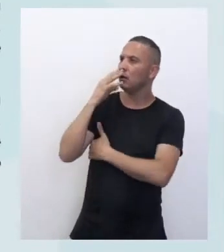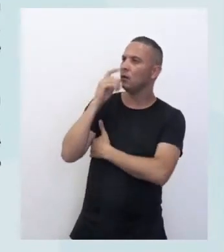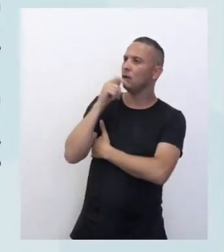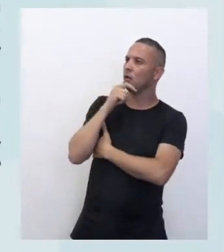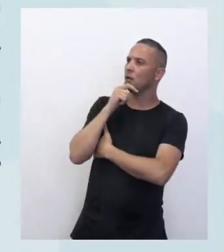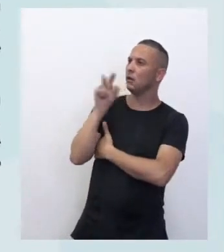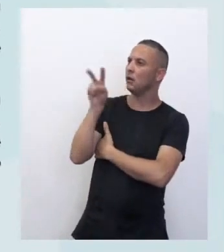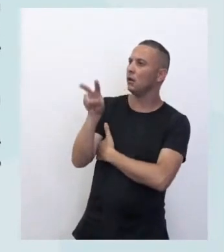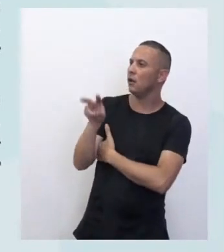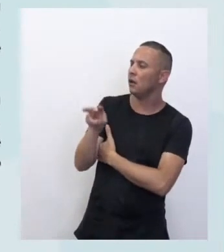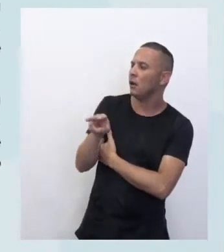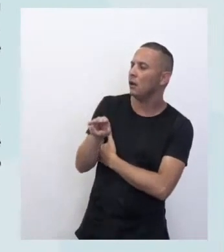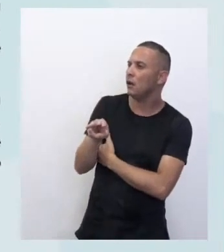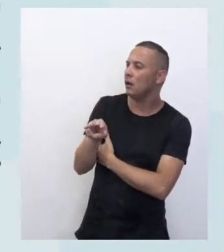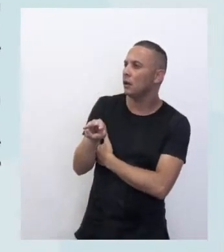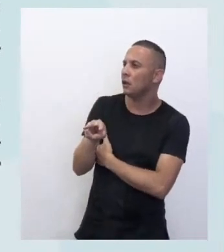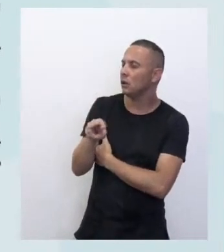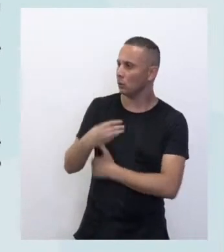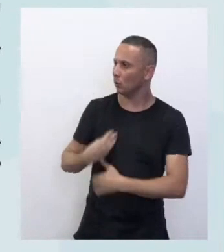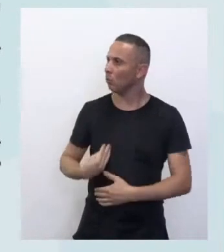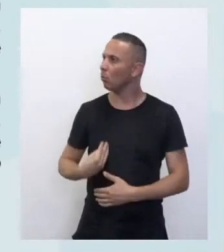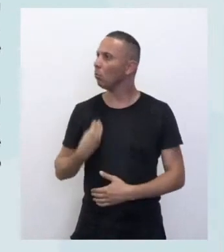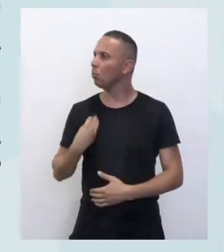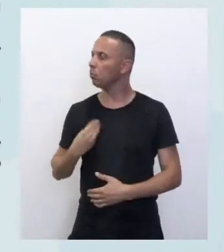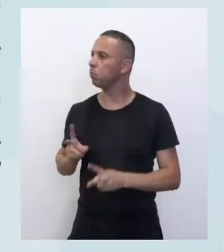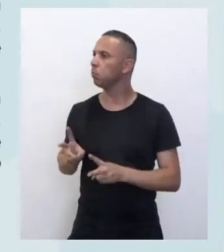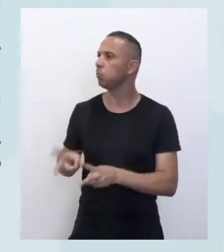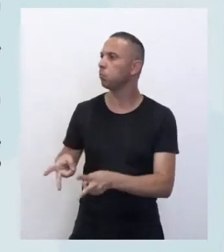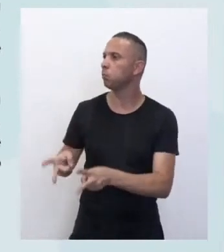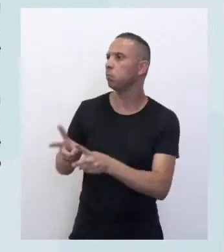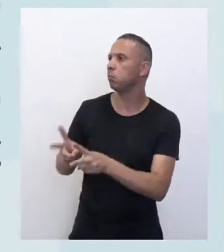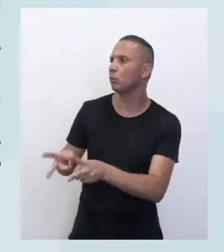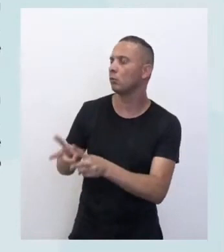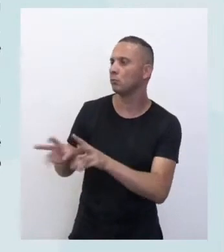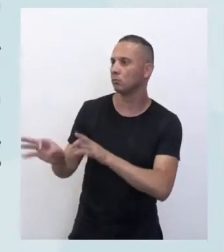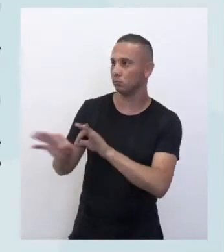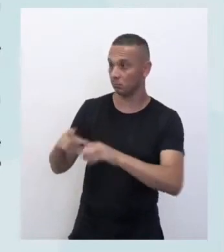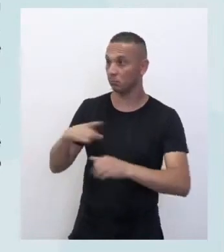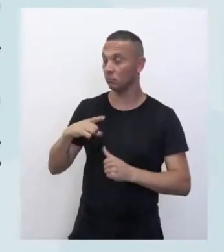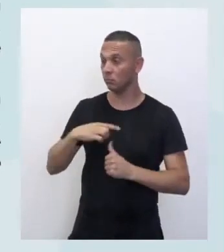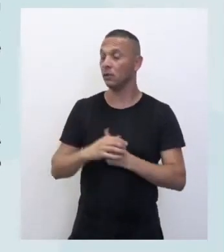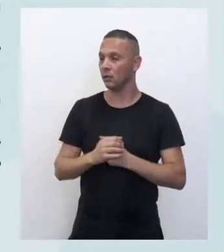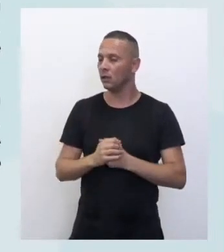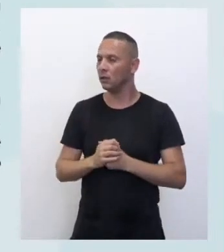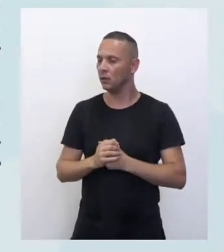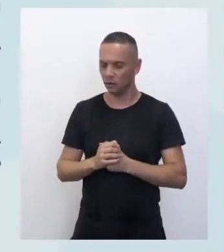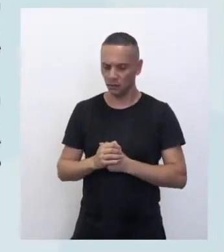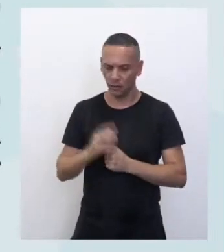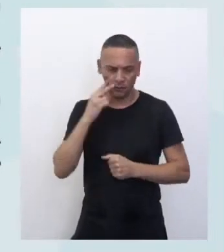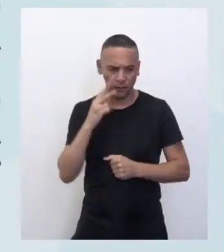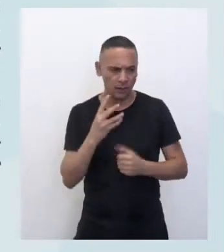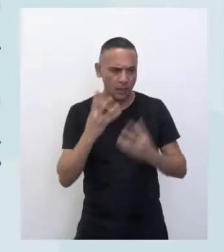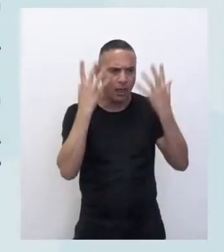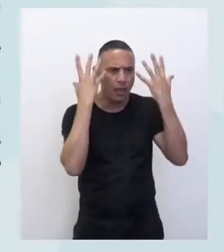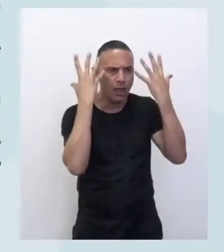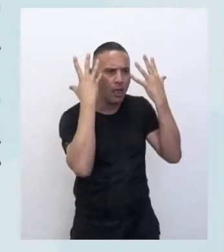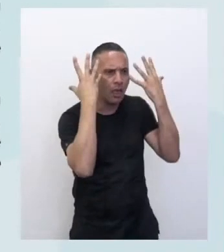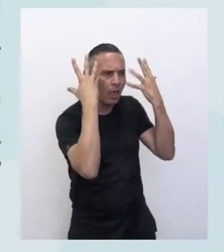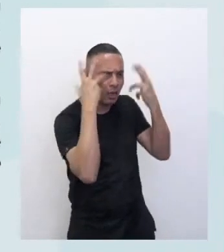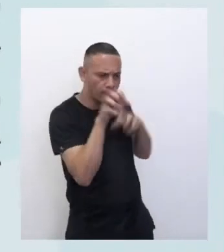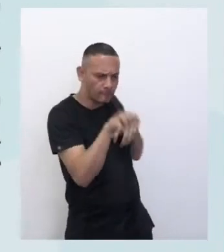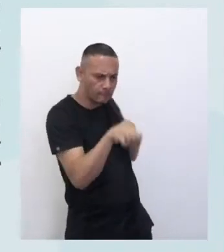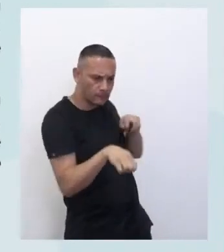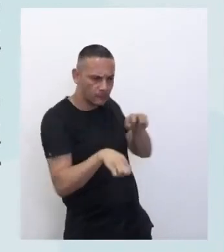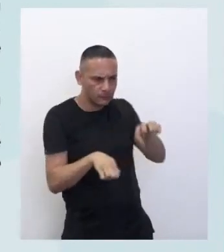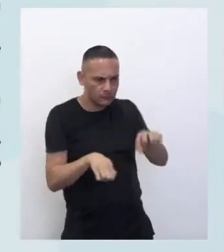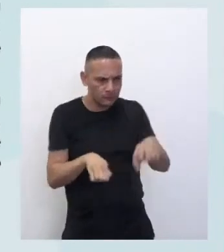fato de esta se manter viva, ainda que naquela condição. Foi então que apareceu um tigre, o qual carregou consigo uma